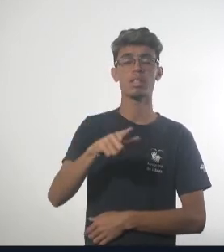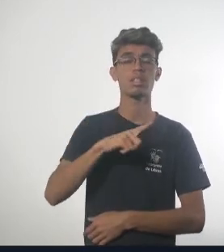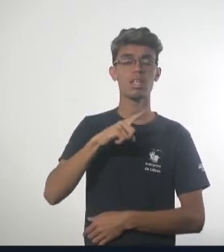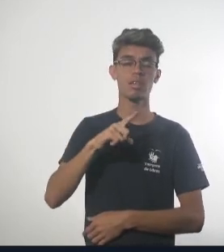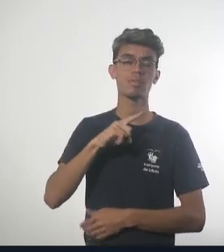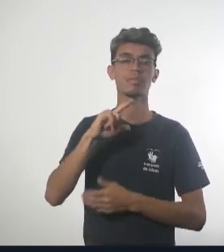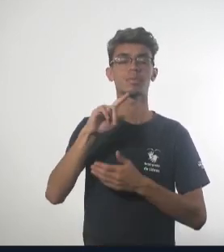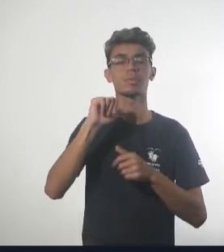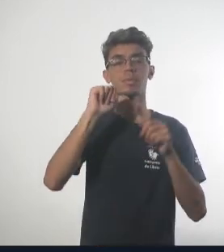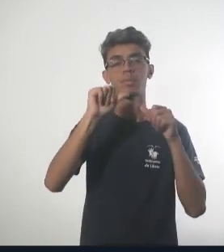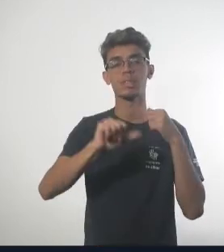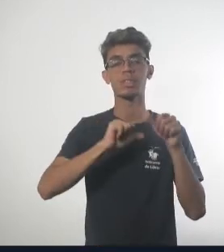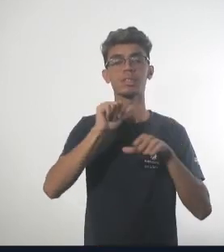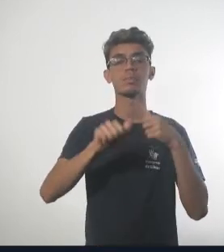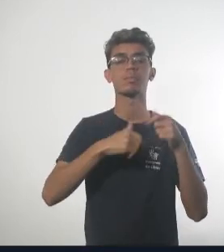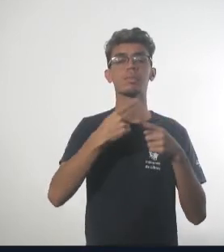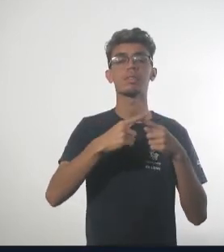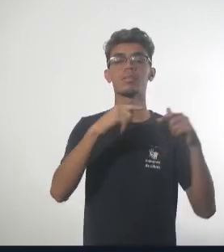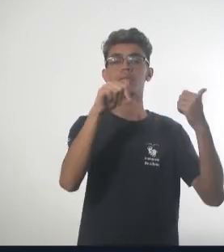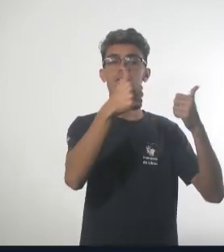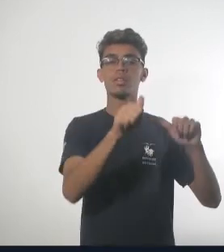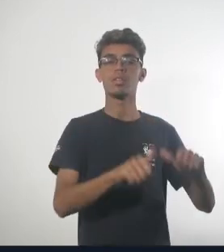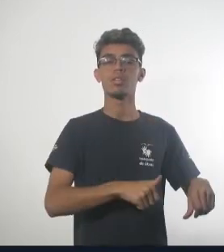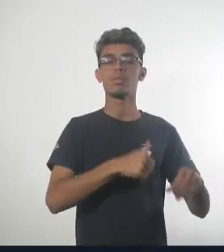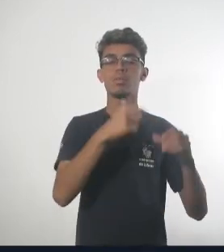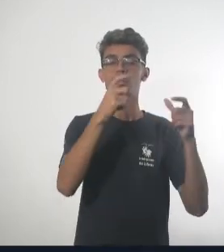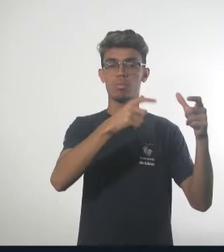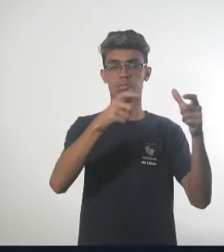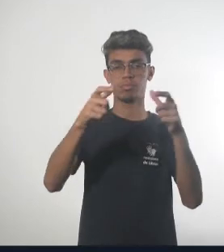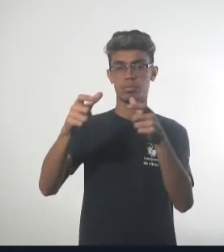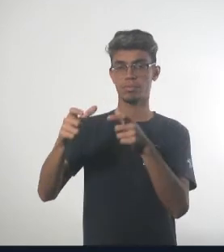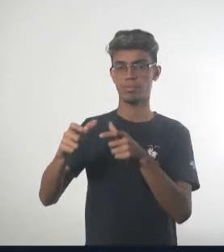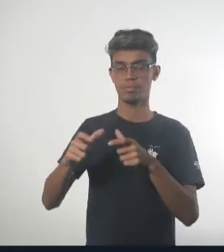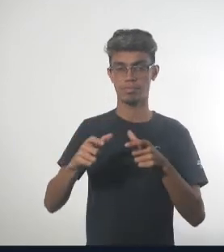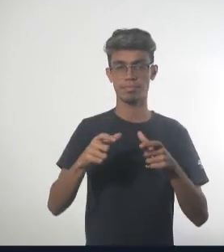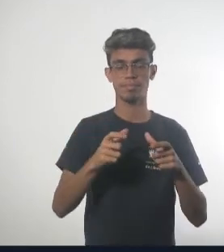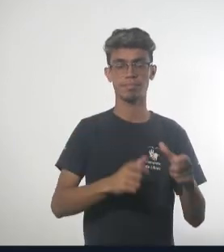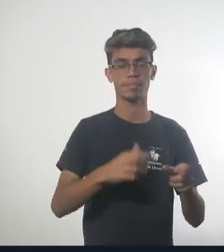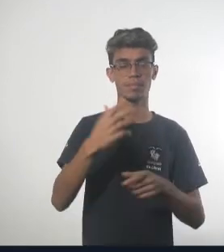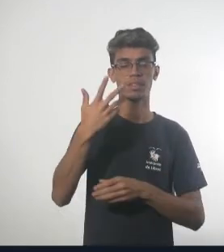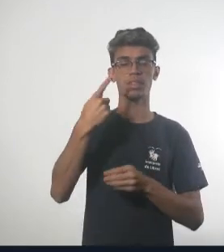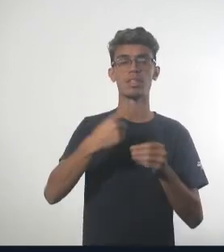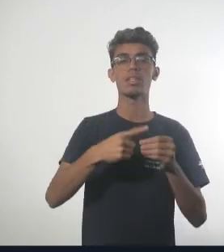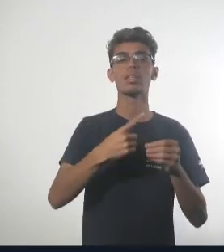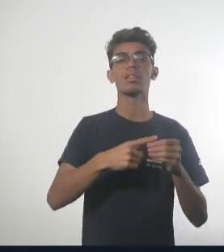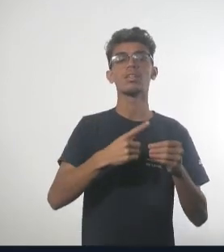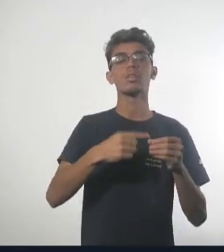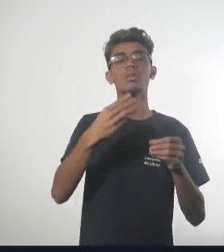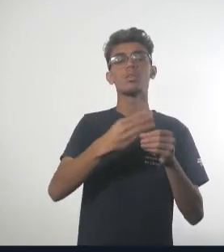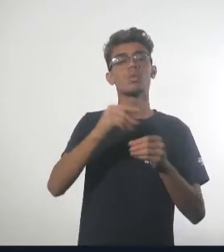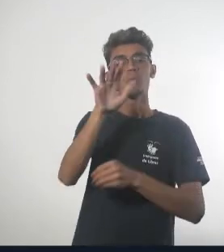variação quando a gente avalia os dados por região da cidade, mas tivemos aí para o município todo